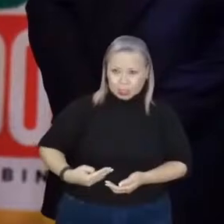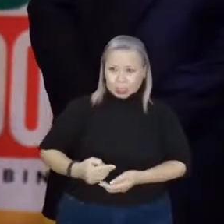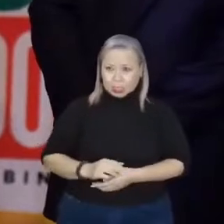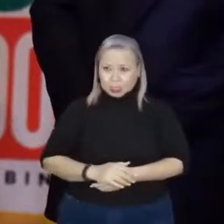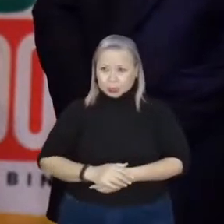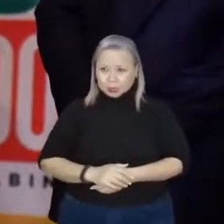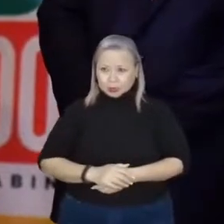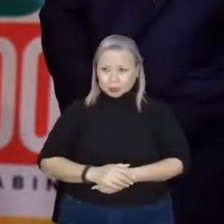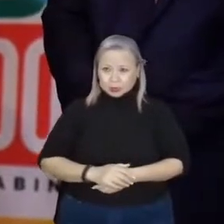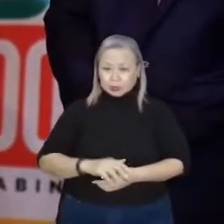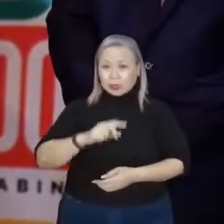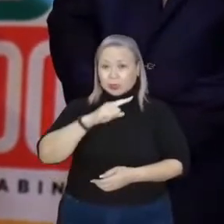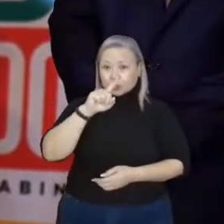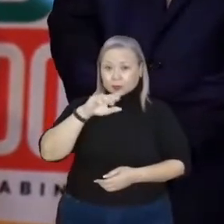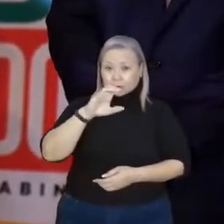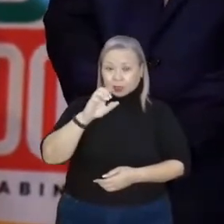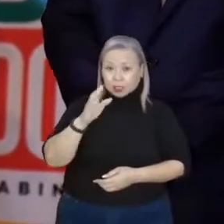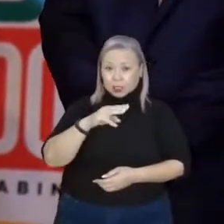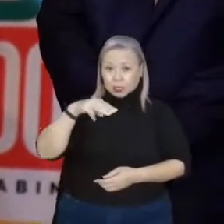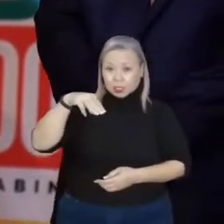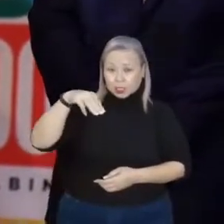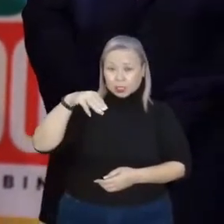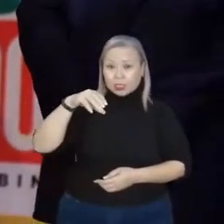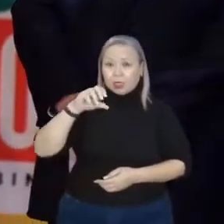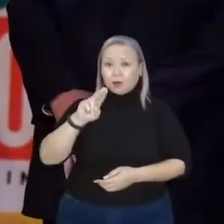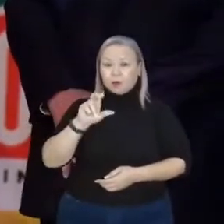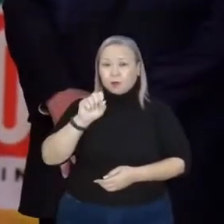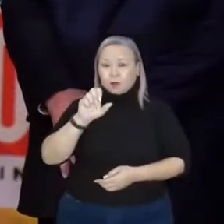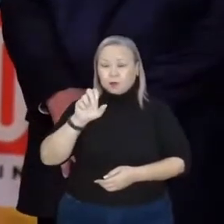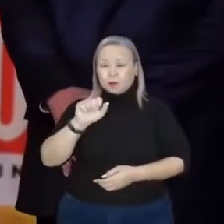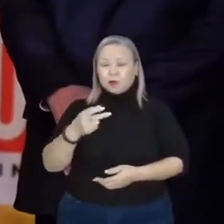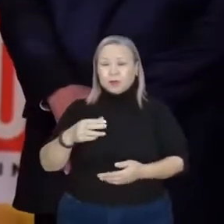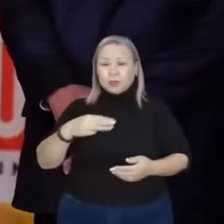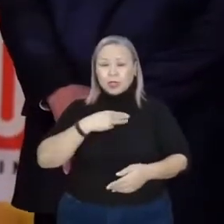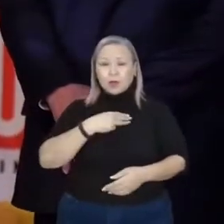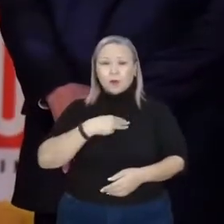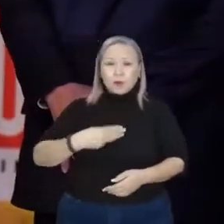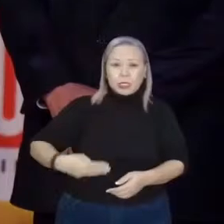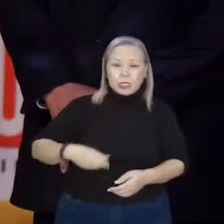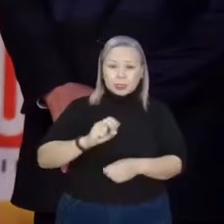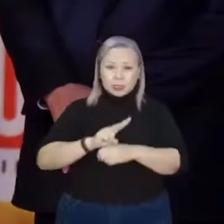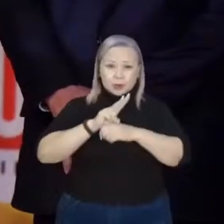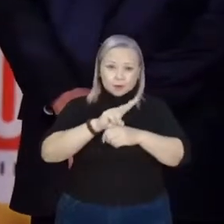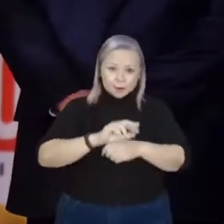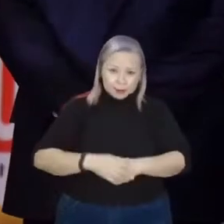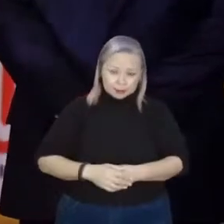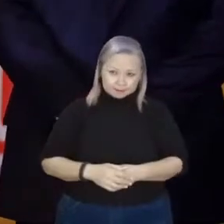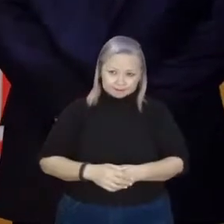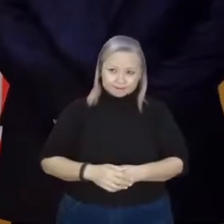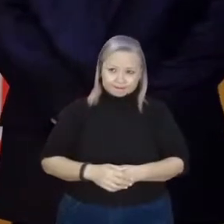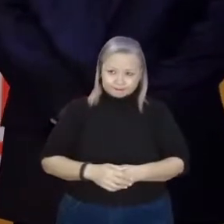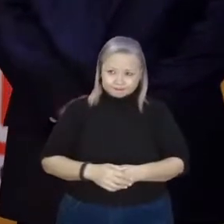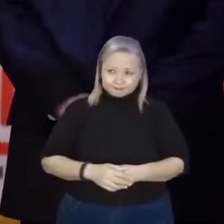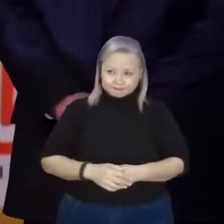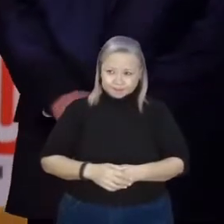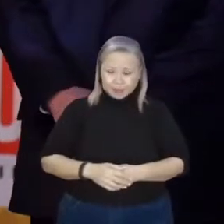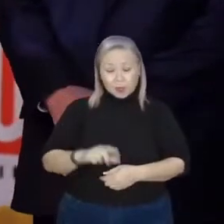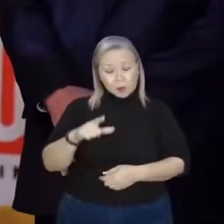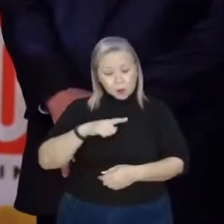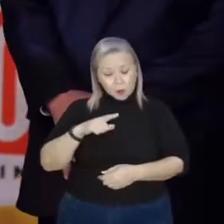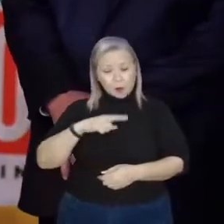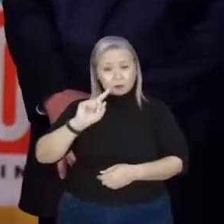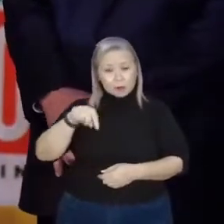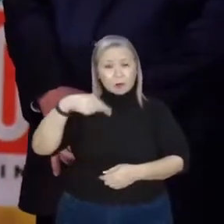Múcio vai ser o ministro da Defesa. E logo depois que terminar o Jogo do Brasil, eu vou ter uma reunião com ele, com